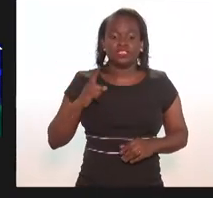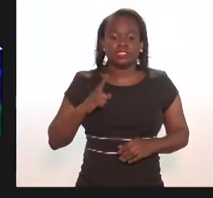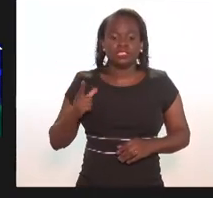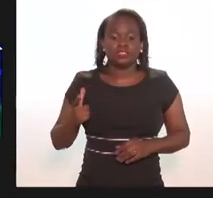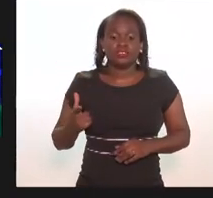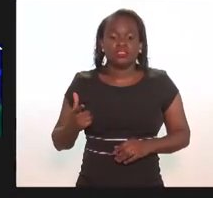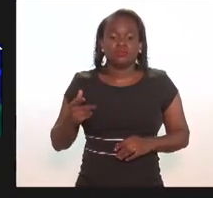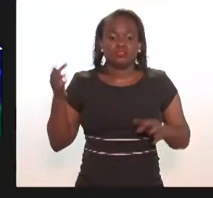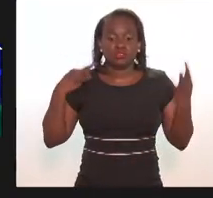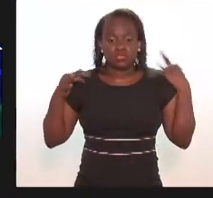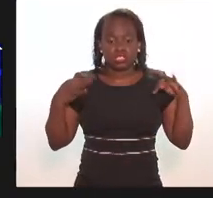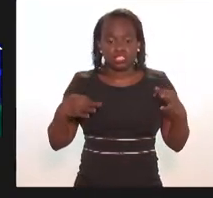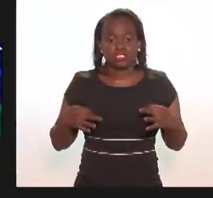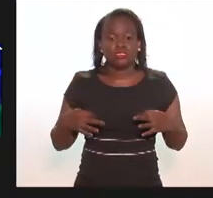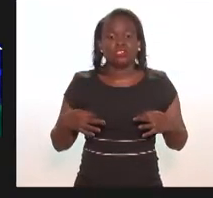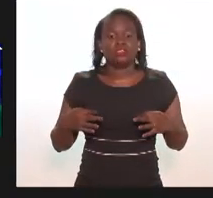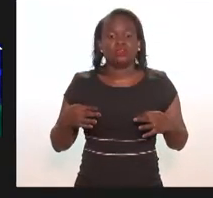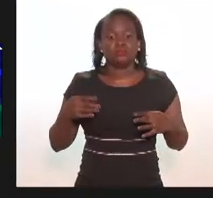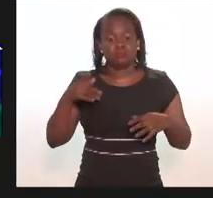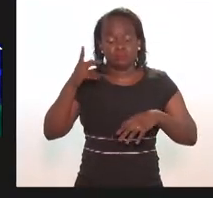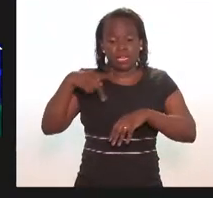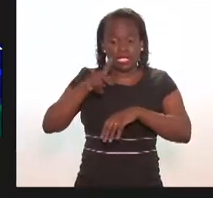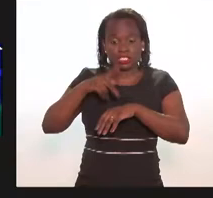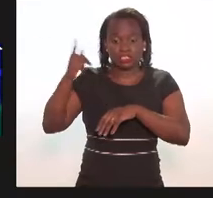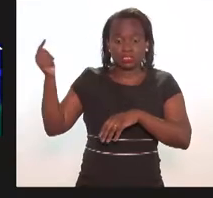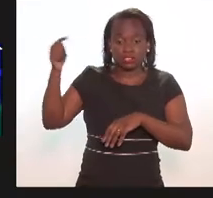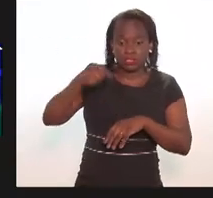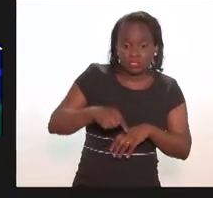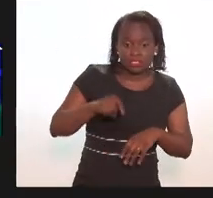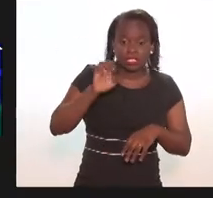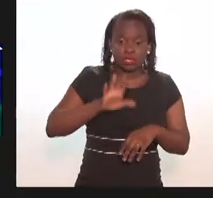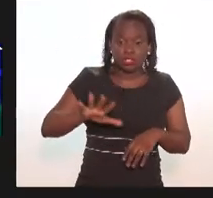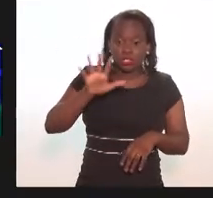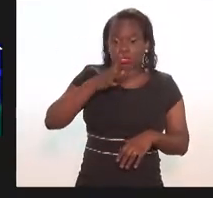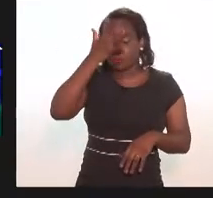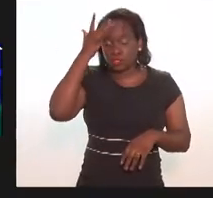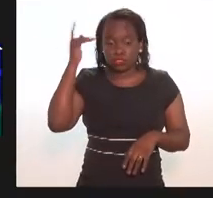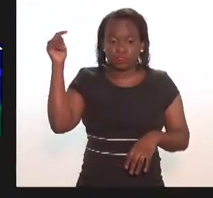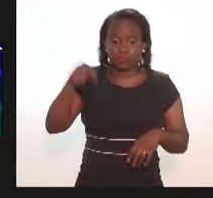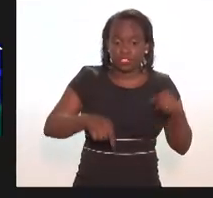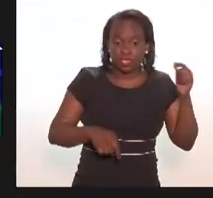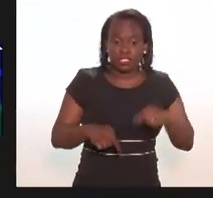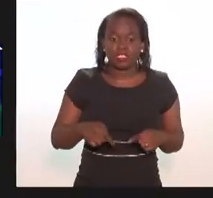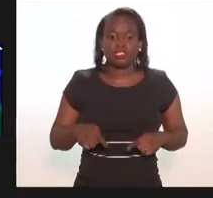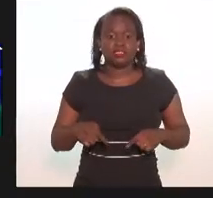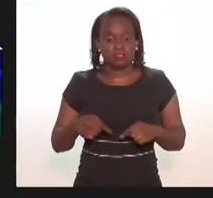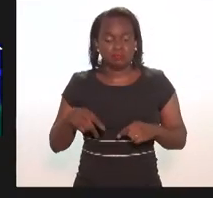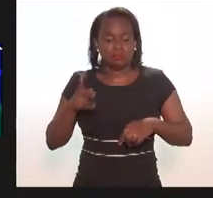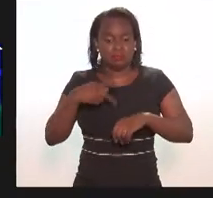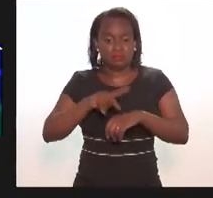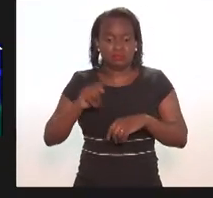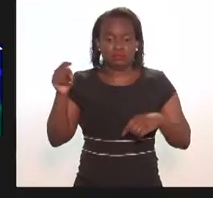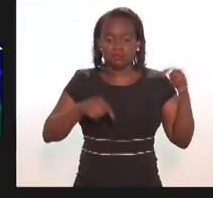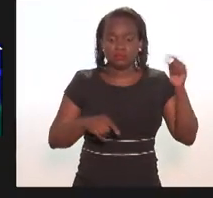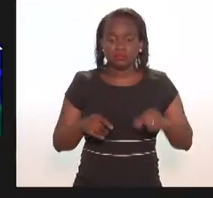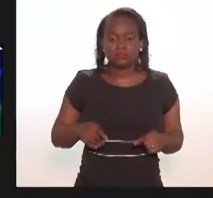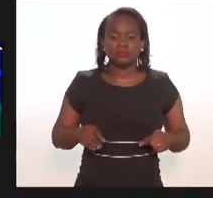o turismo do exterior, com o europeu, né, para fora, o turismo internacional,